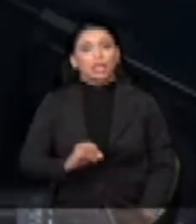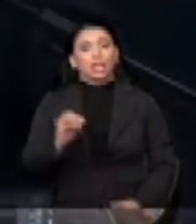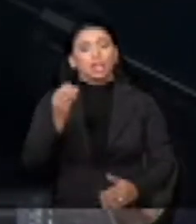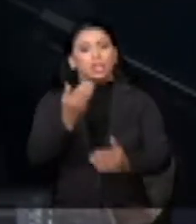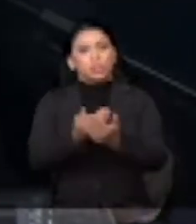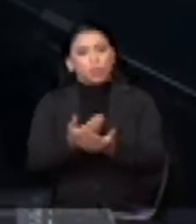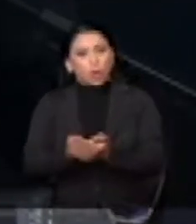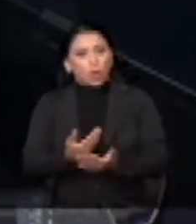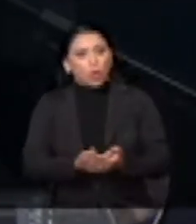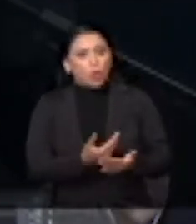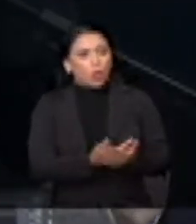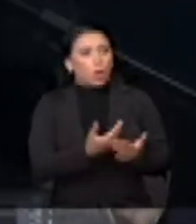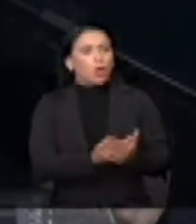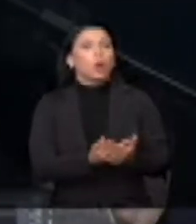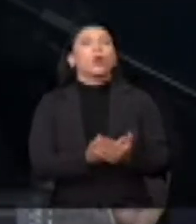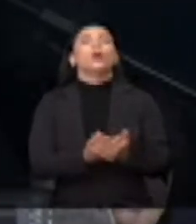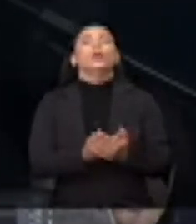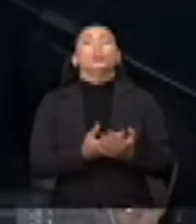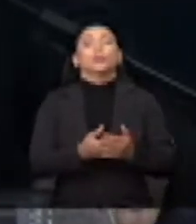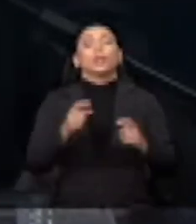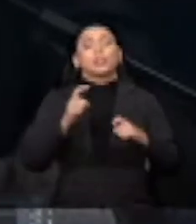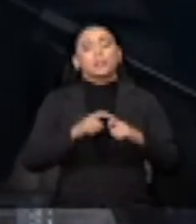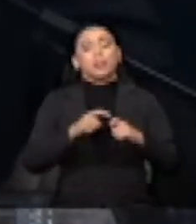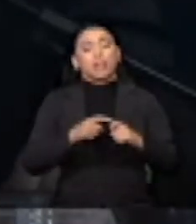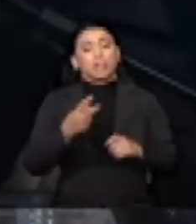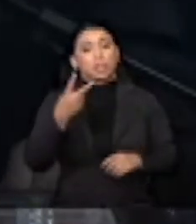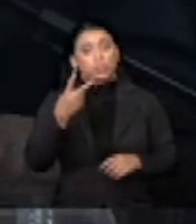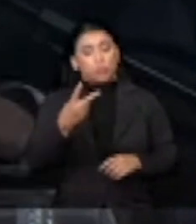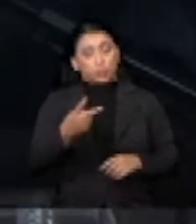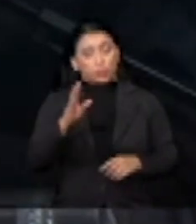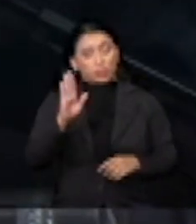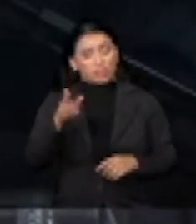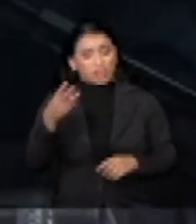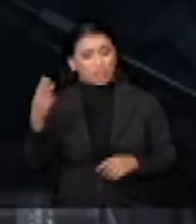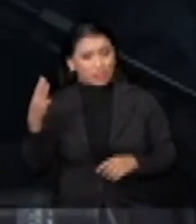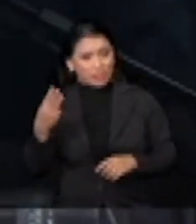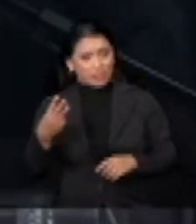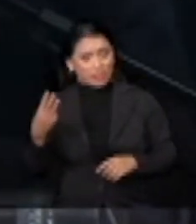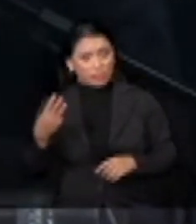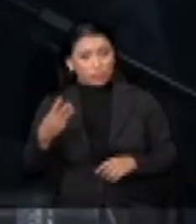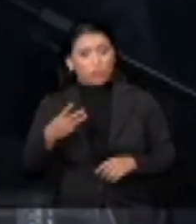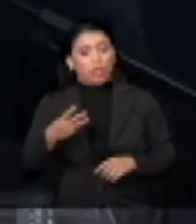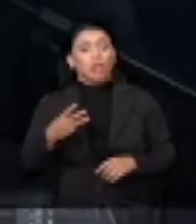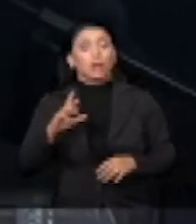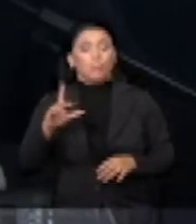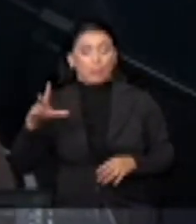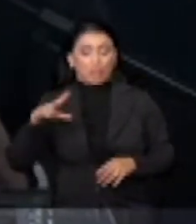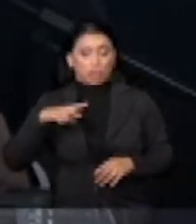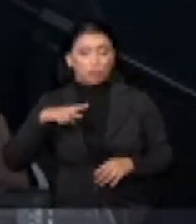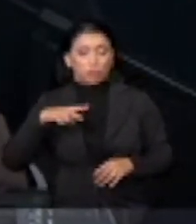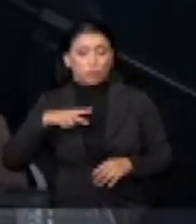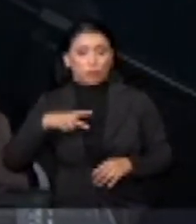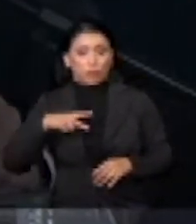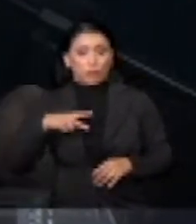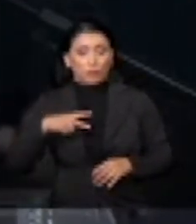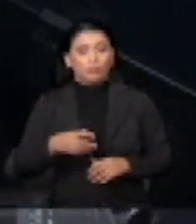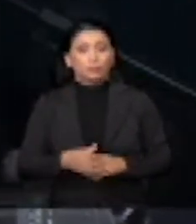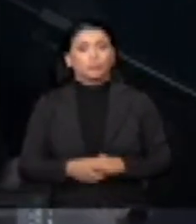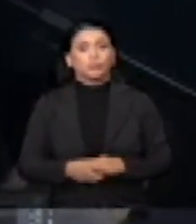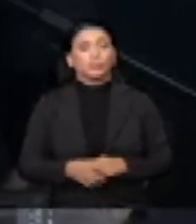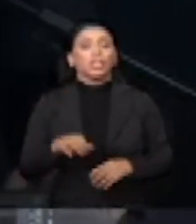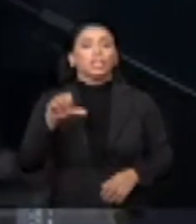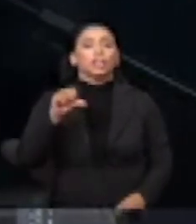médicas sendo que dois terços dessas escolas São particulares e